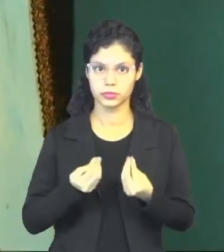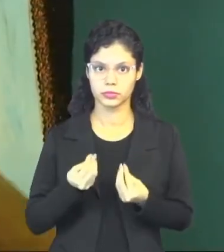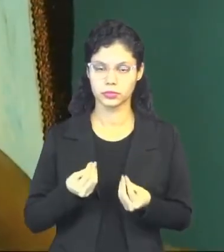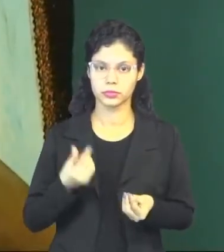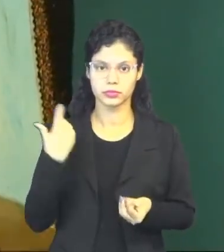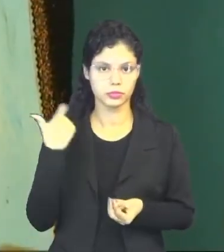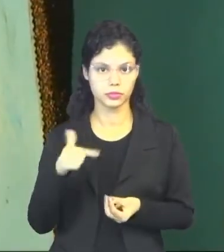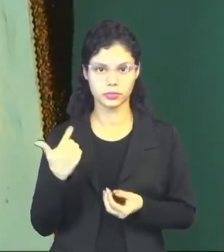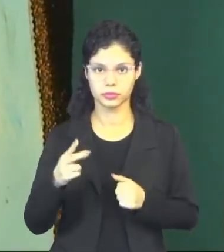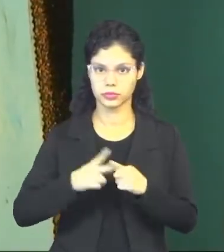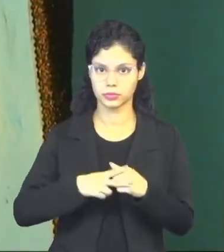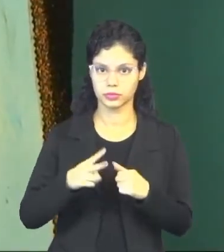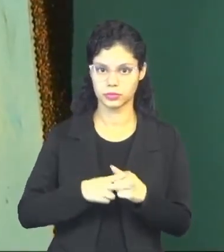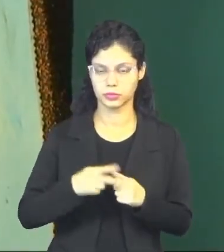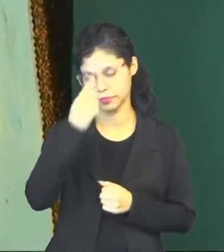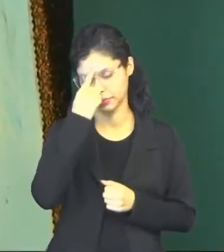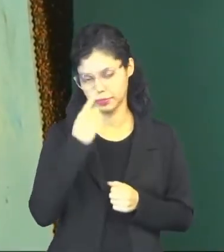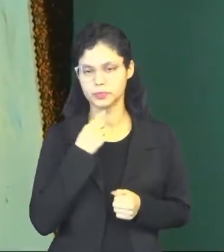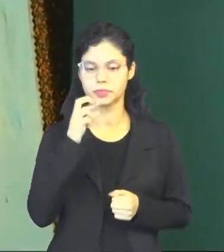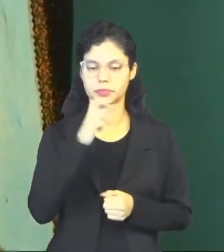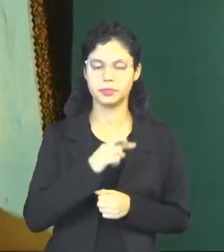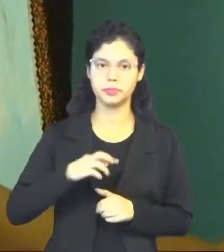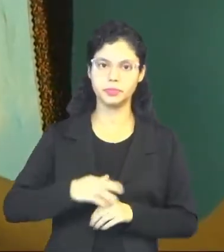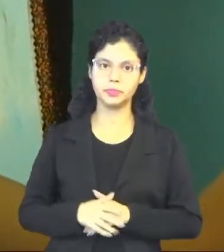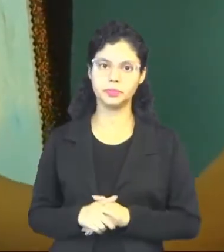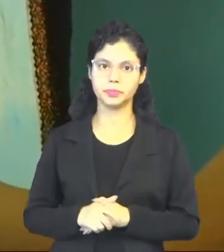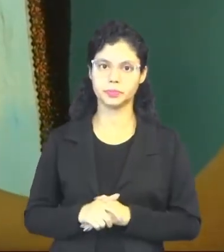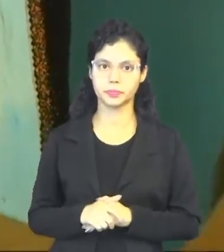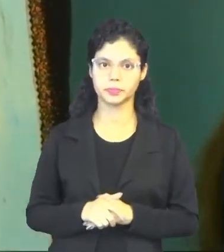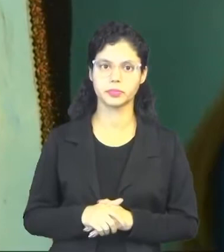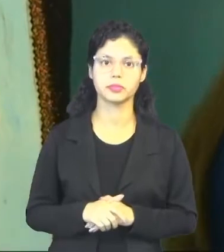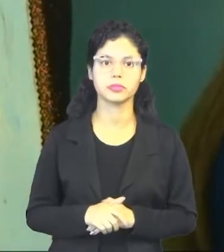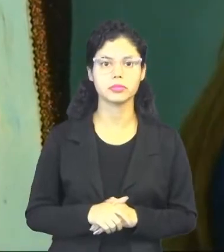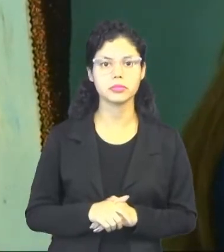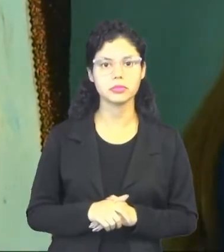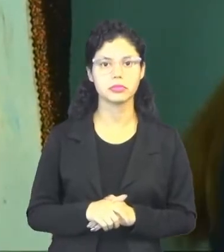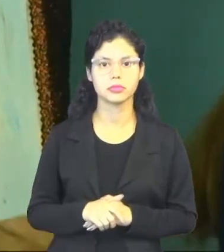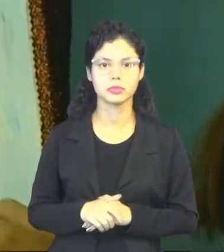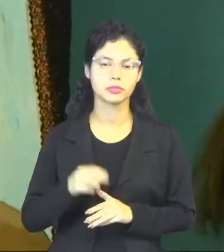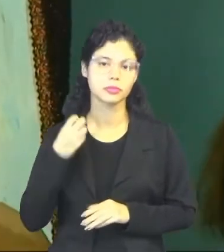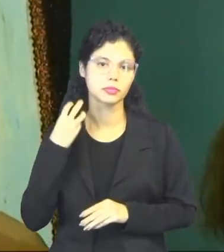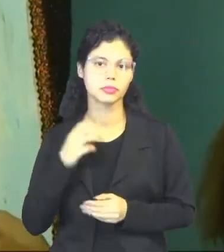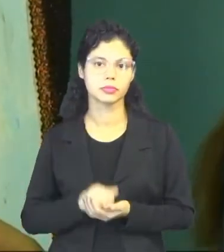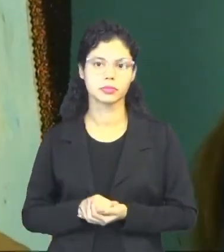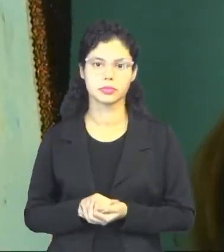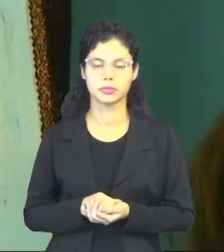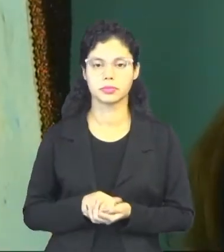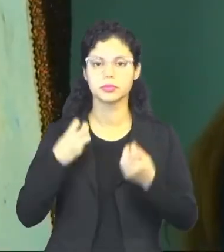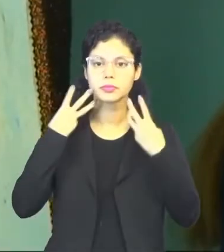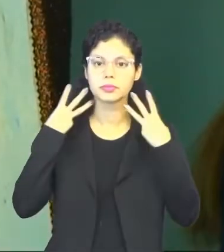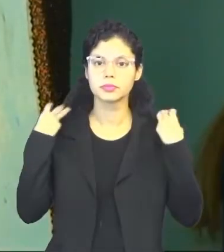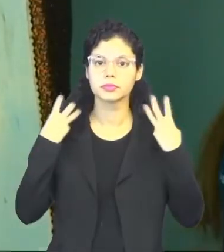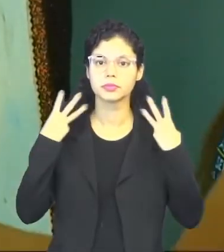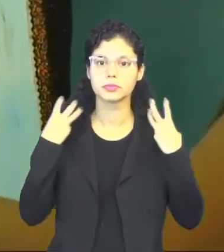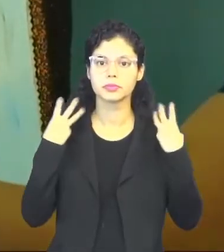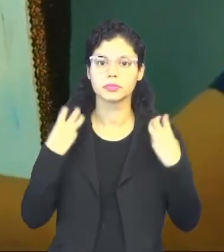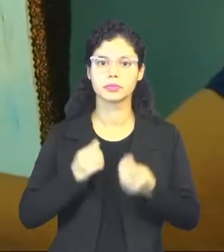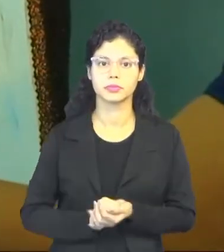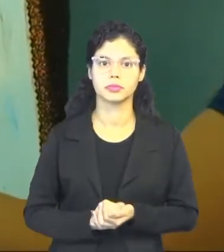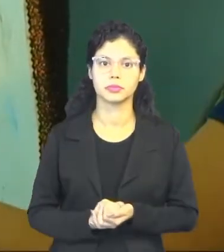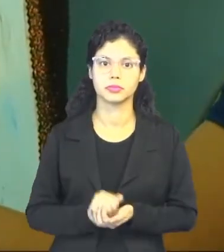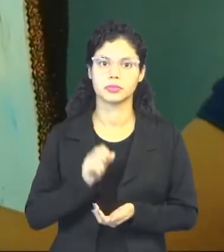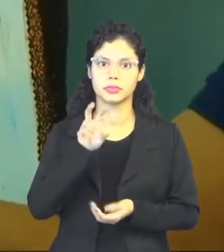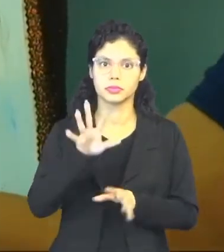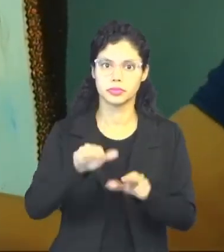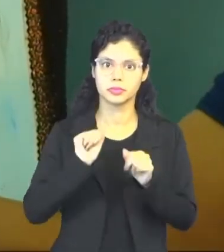não verbal, ou seja, imagens para a gente analisar. Olha o que o Cebolinha fala para Magali. Agora é a Magali que está aqui com o Cebolinha.